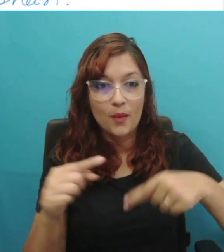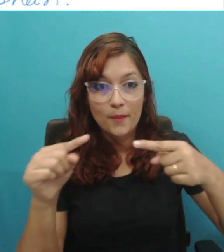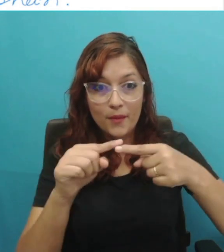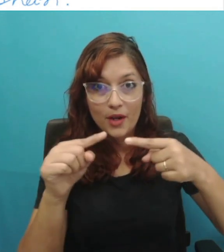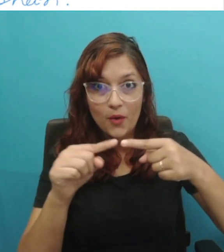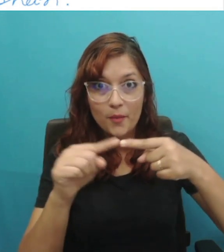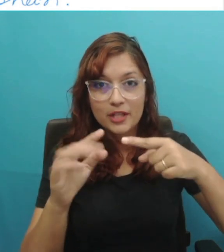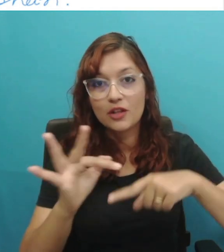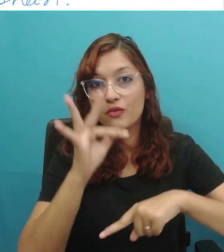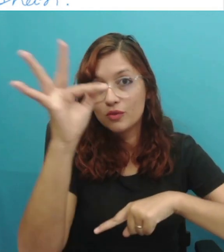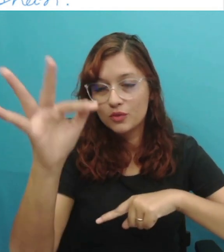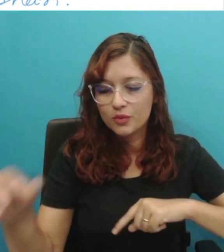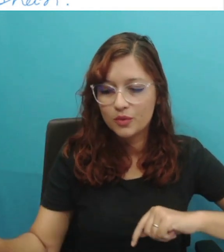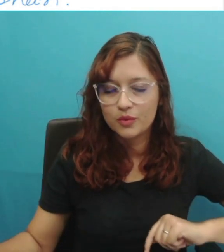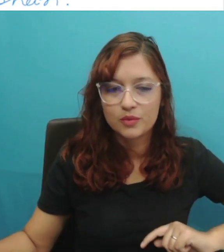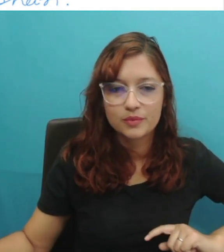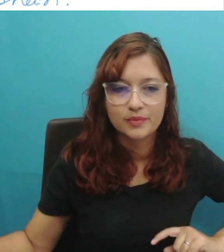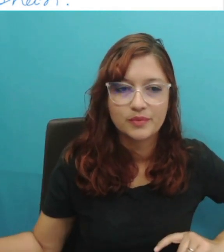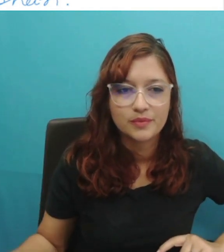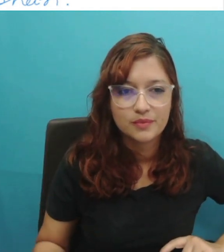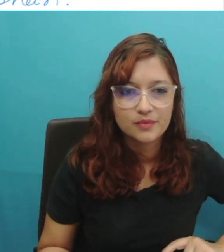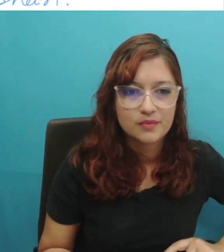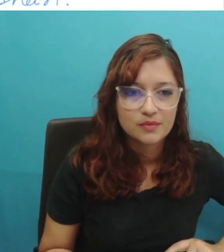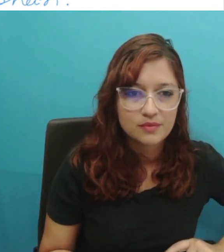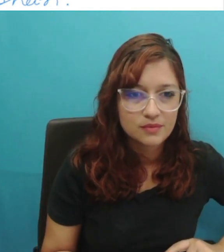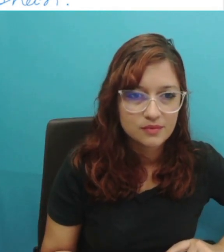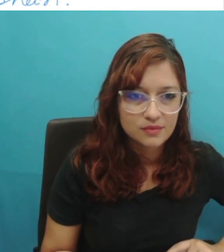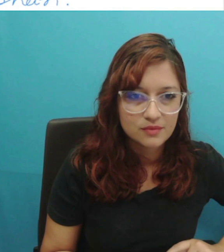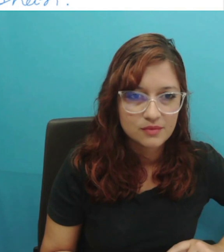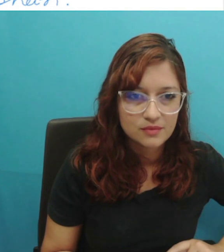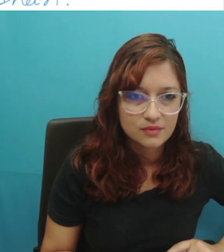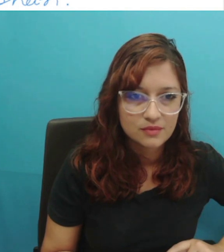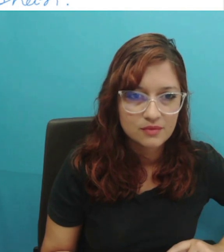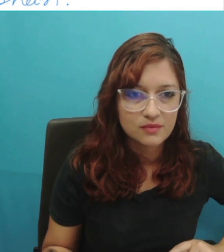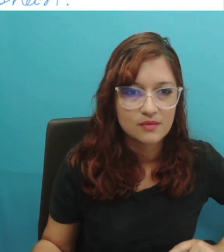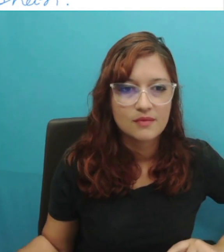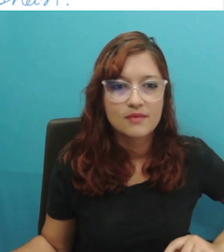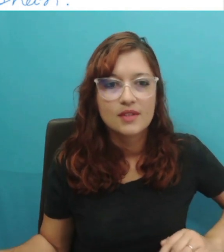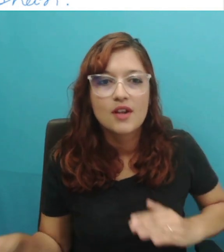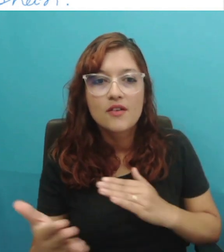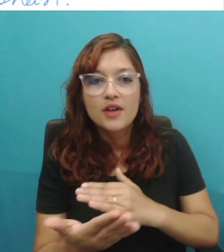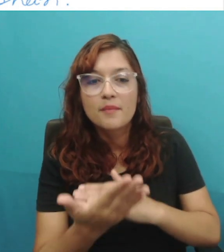é explicar o tempo do verbo. Quer dizer que vai acontecer no futuro.